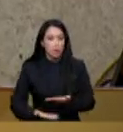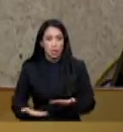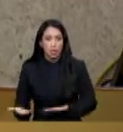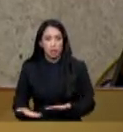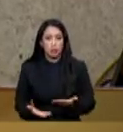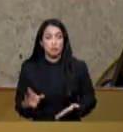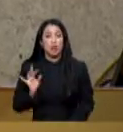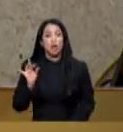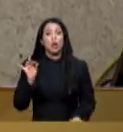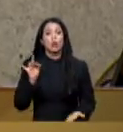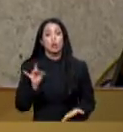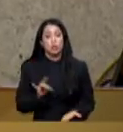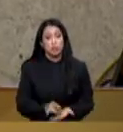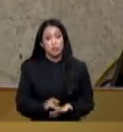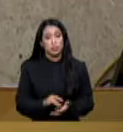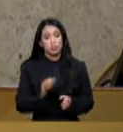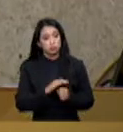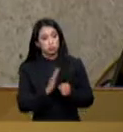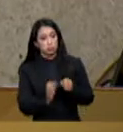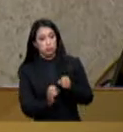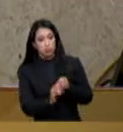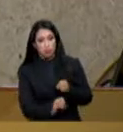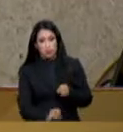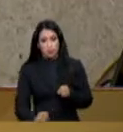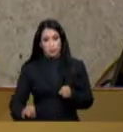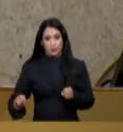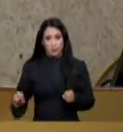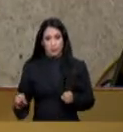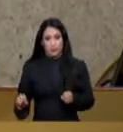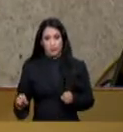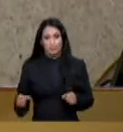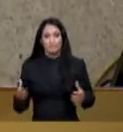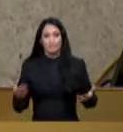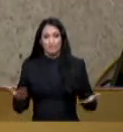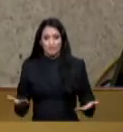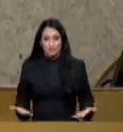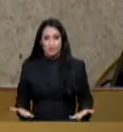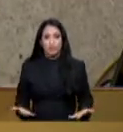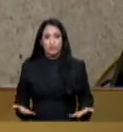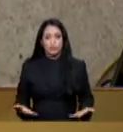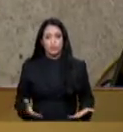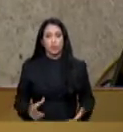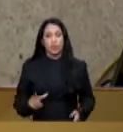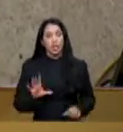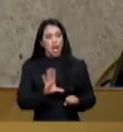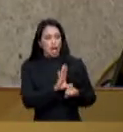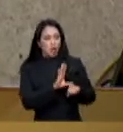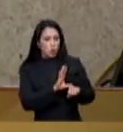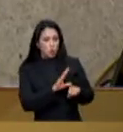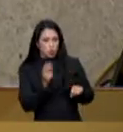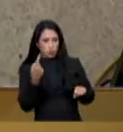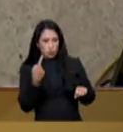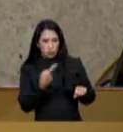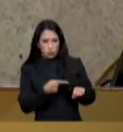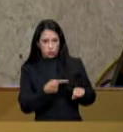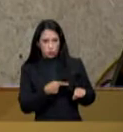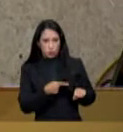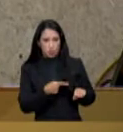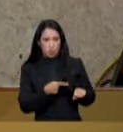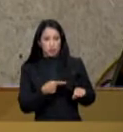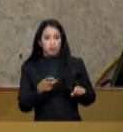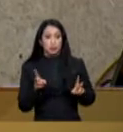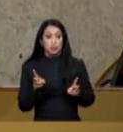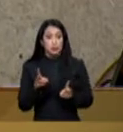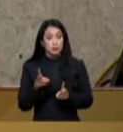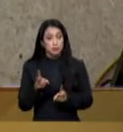a concretização do saneamento básico. Note-se que a Constituição brasileira,